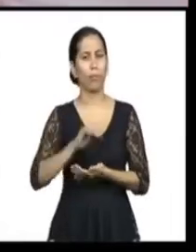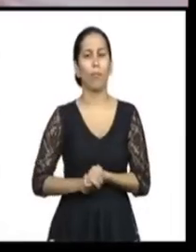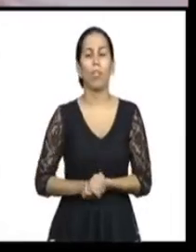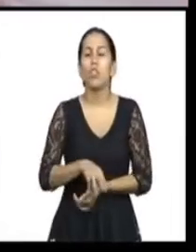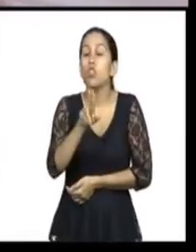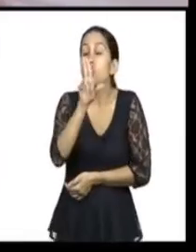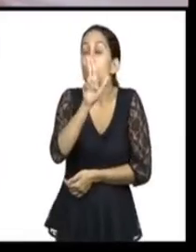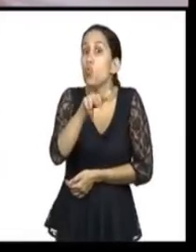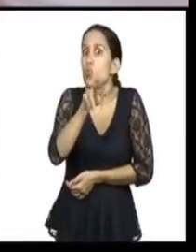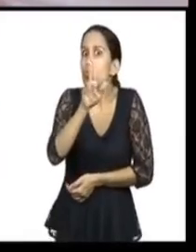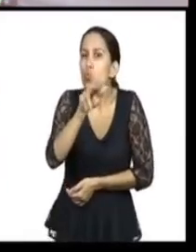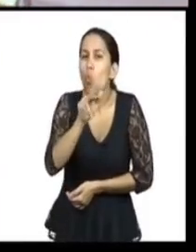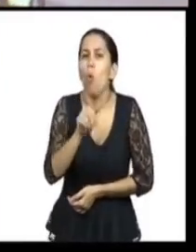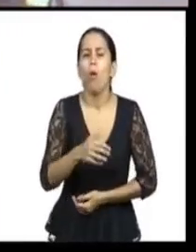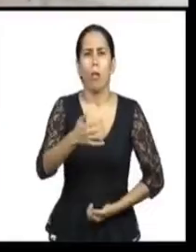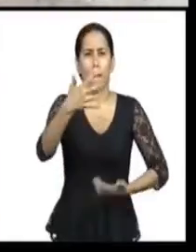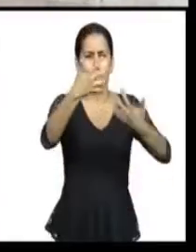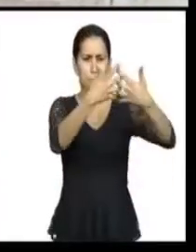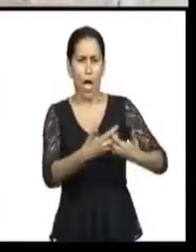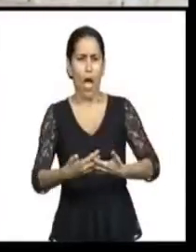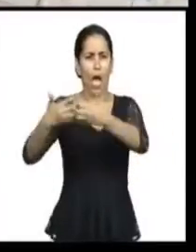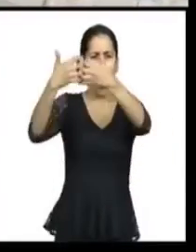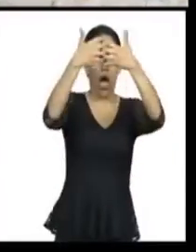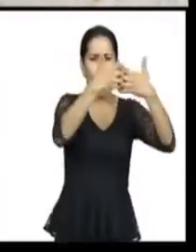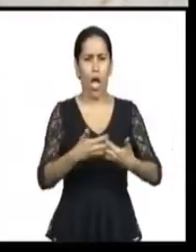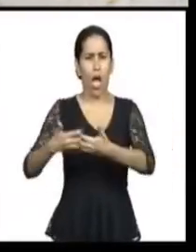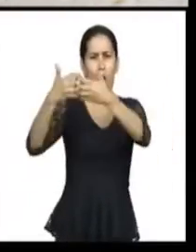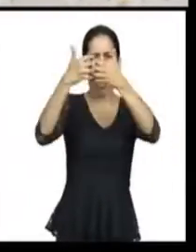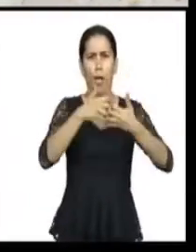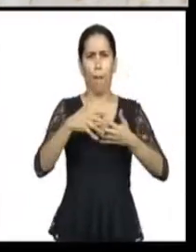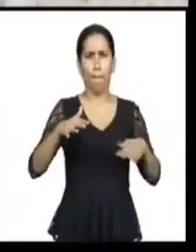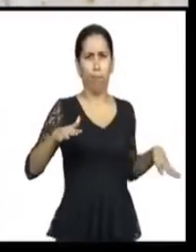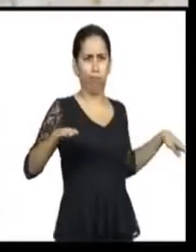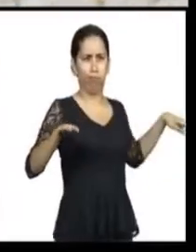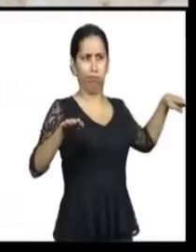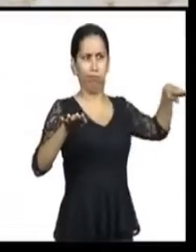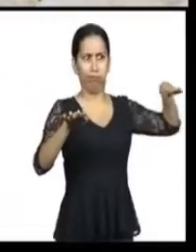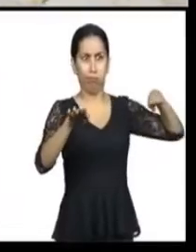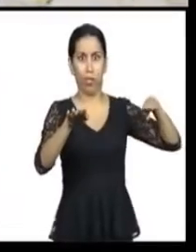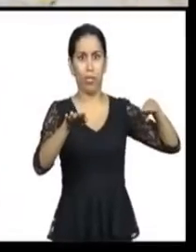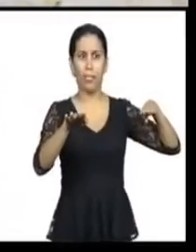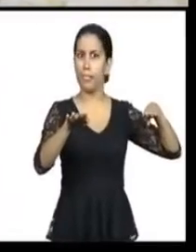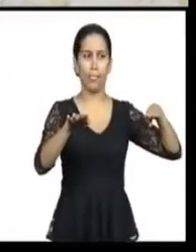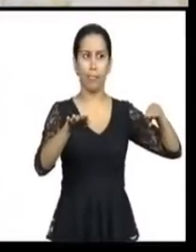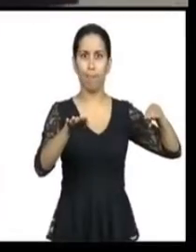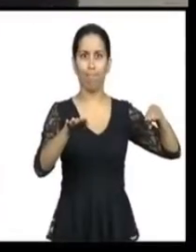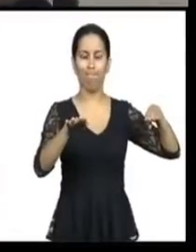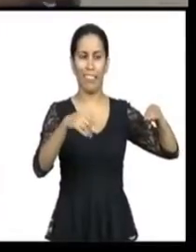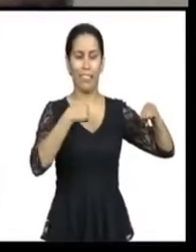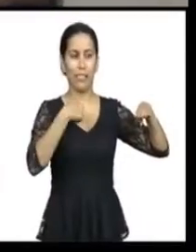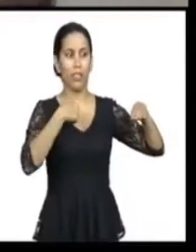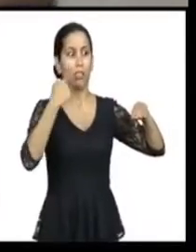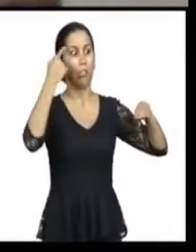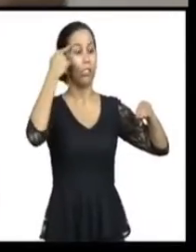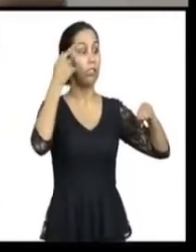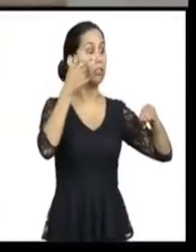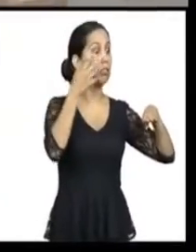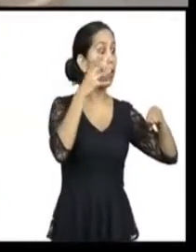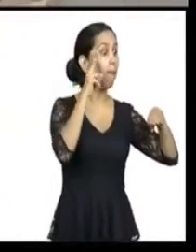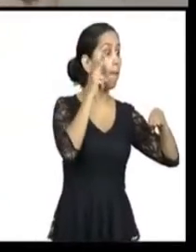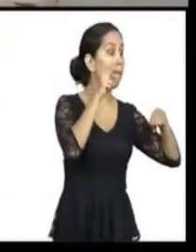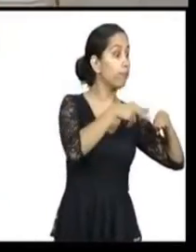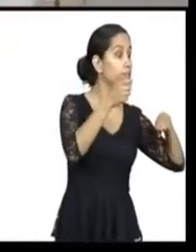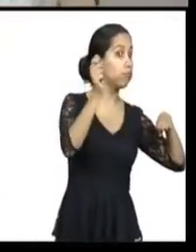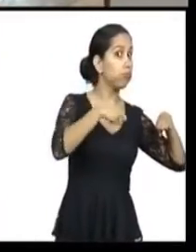Jamais fique próximo ao veículo leve. A sua visão pode ficar encoberta, deixando o motorista no seu ponto cego, tanto na